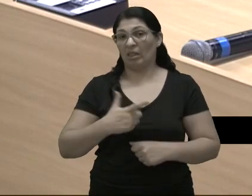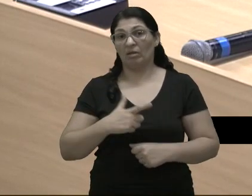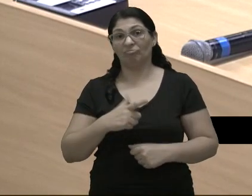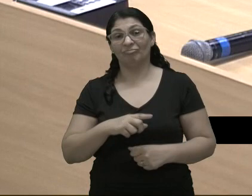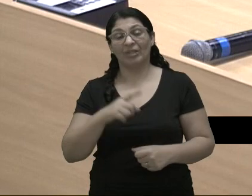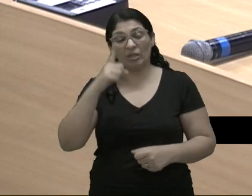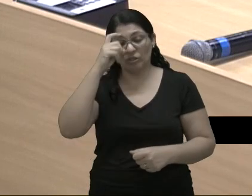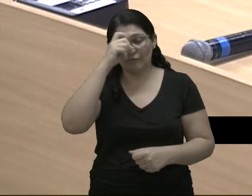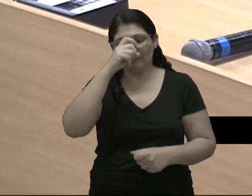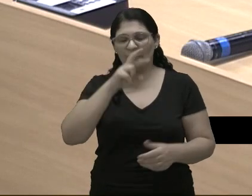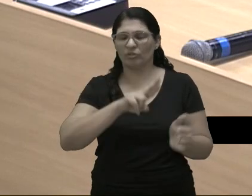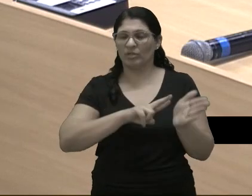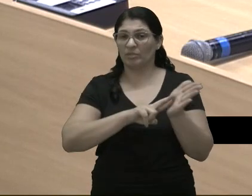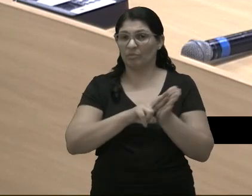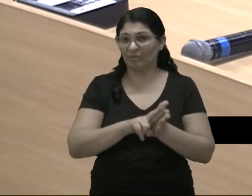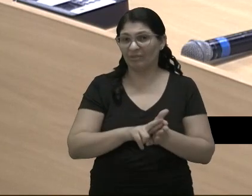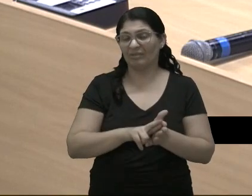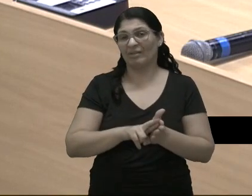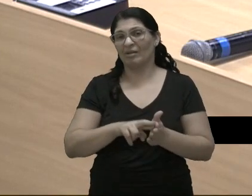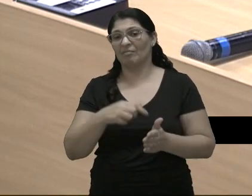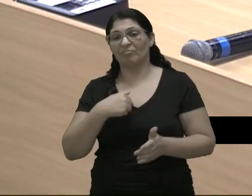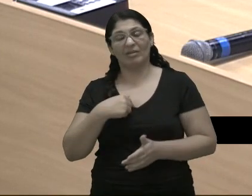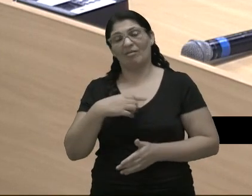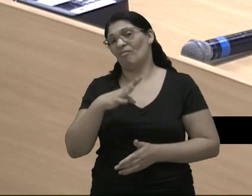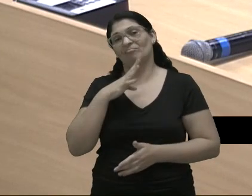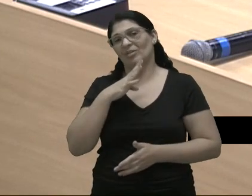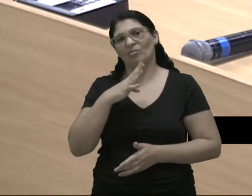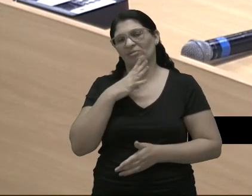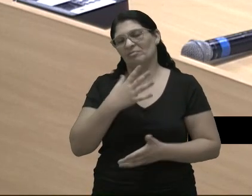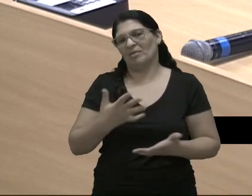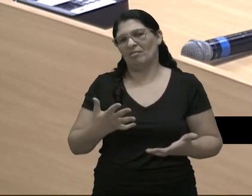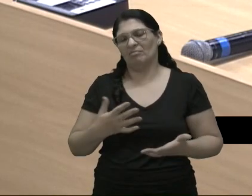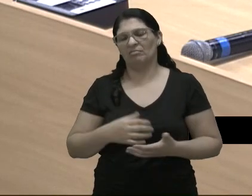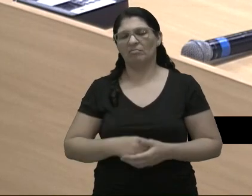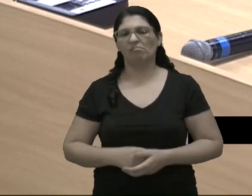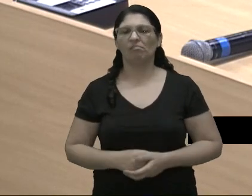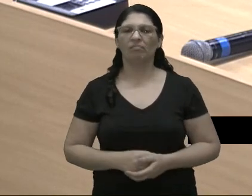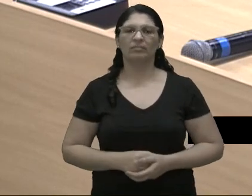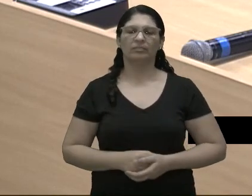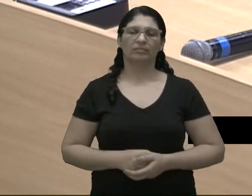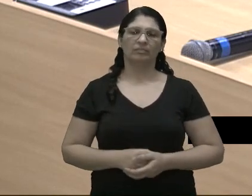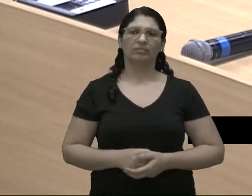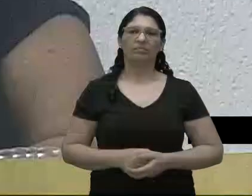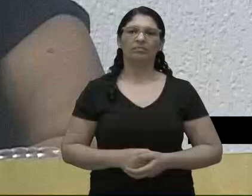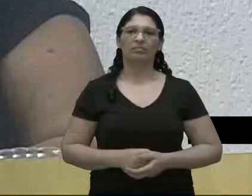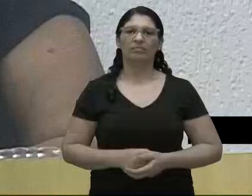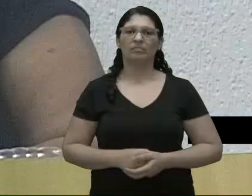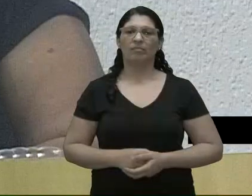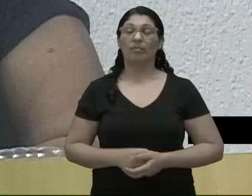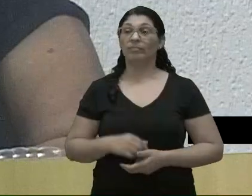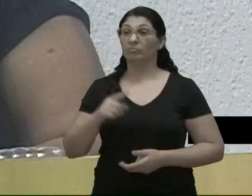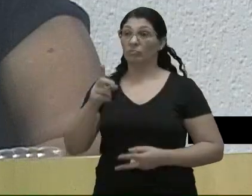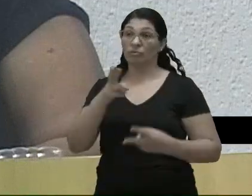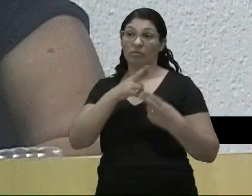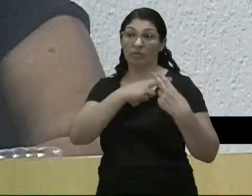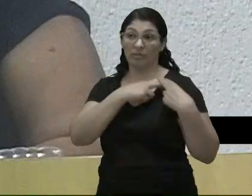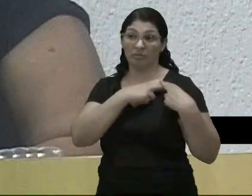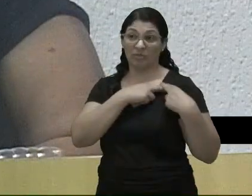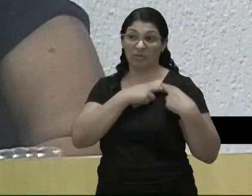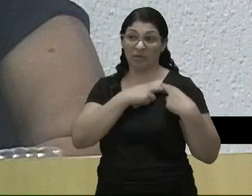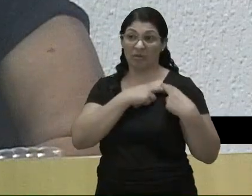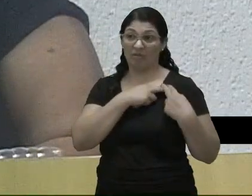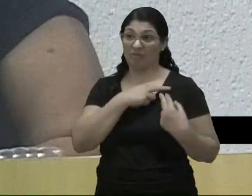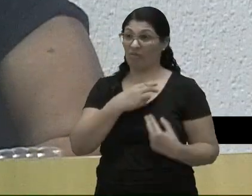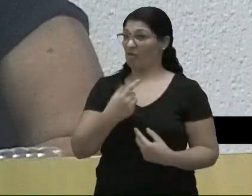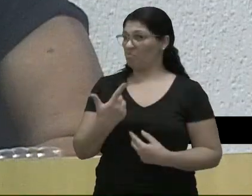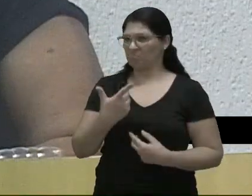senhor uma coisa que eu não tenho conhecimento. Tá bom? O senhor, como um dos responsáveis da unidade, não poderia